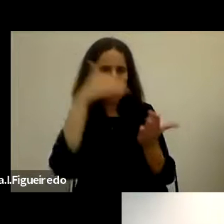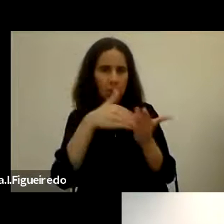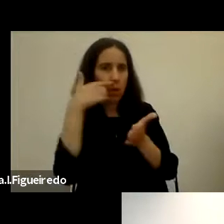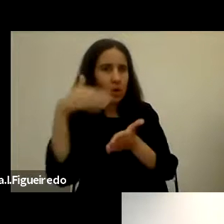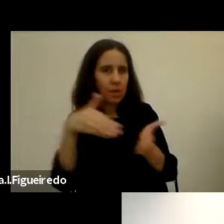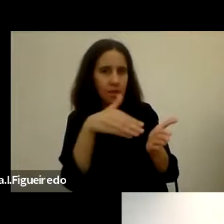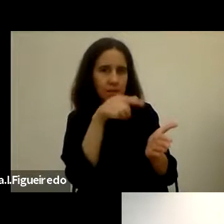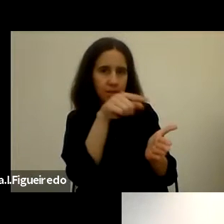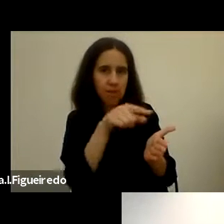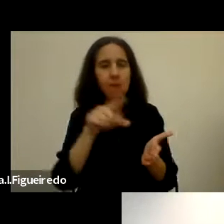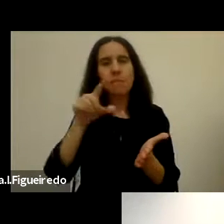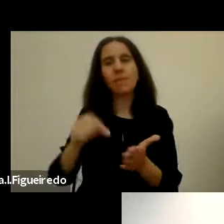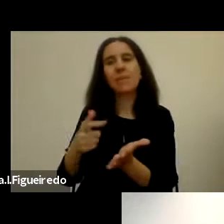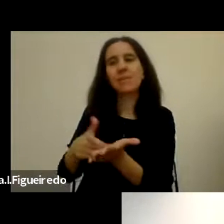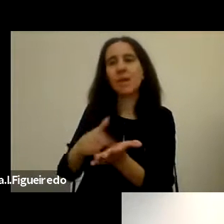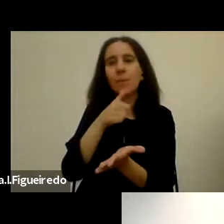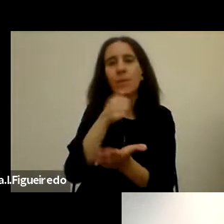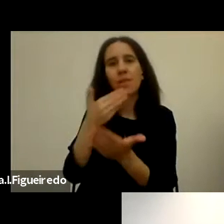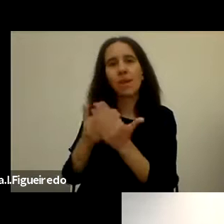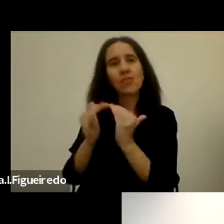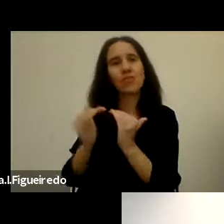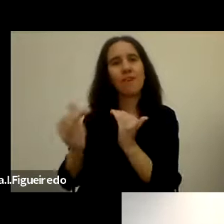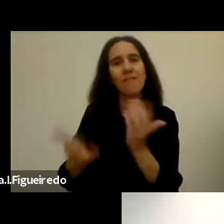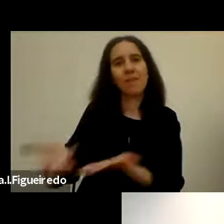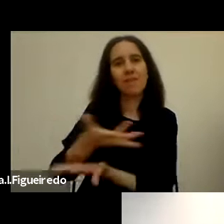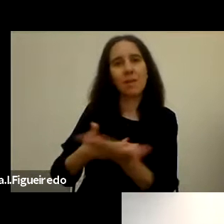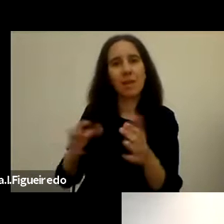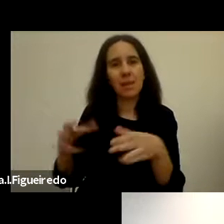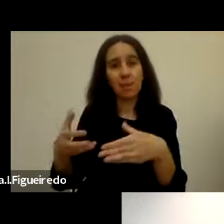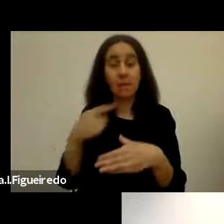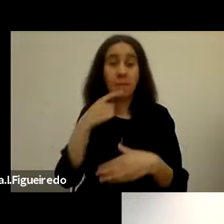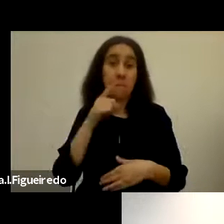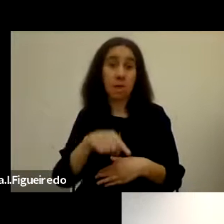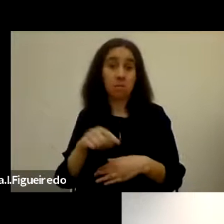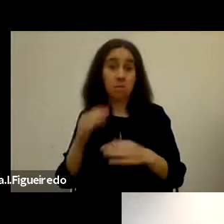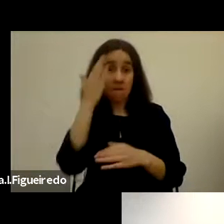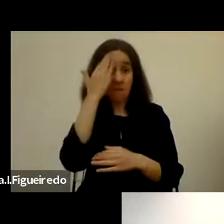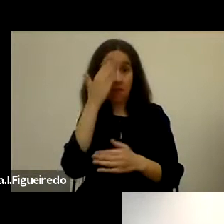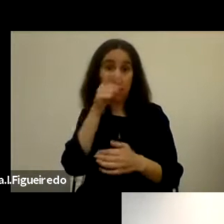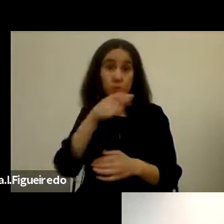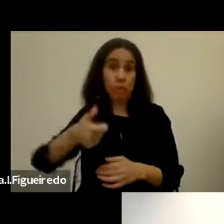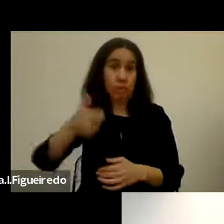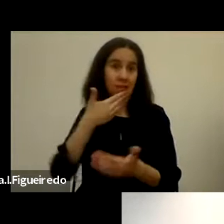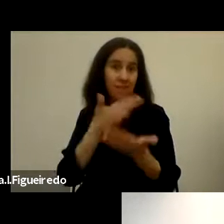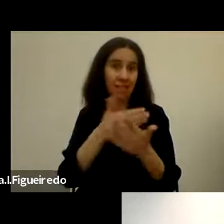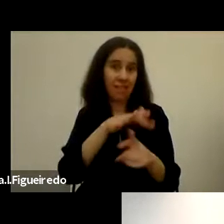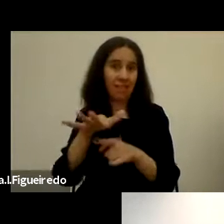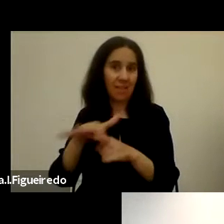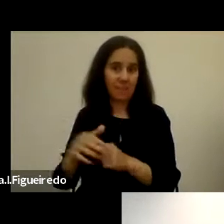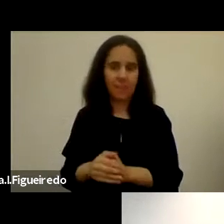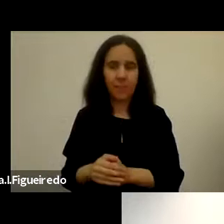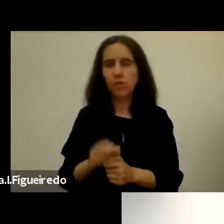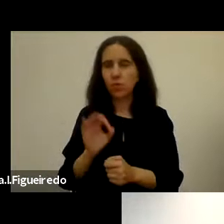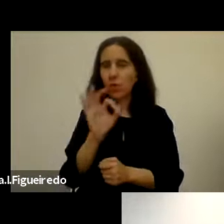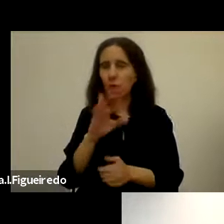também aquilo que é necessário em termos de estabilidade e dinâmica de equipa. Novamente, no pressuposto que as pessoas fazem diferença. Só para terminar o último